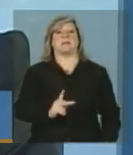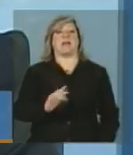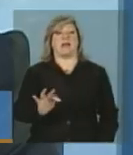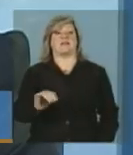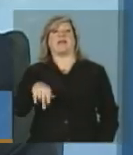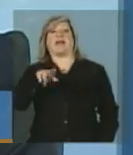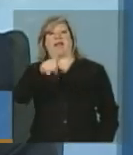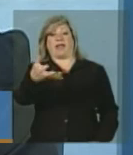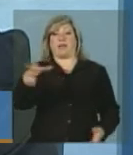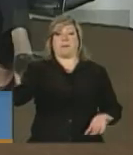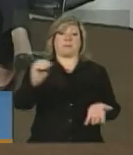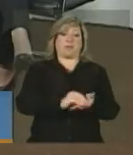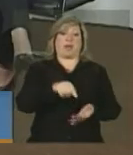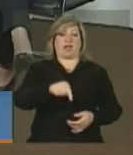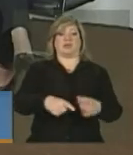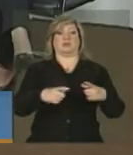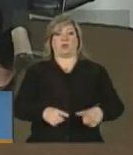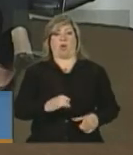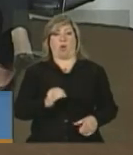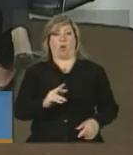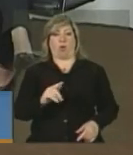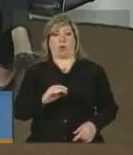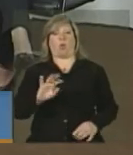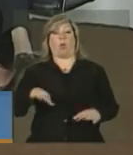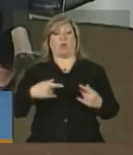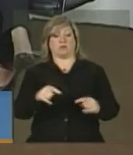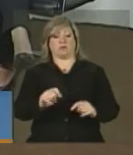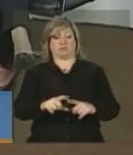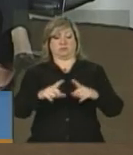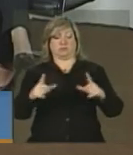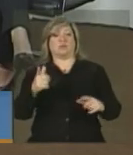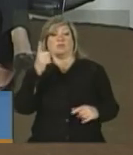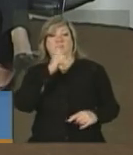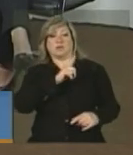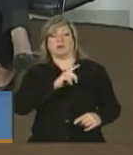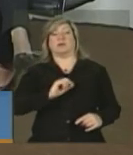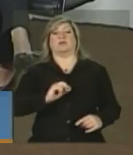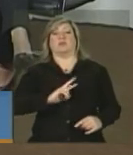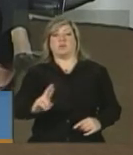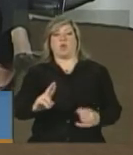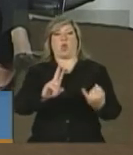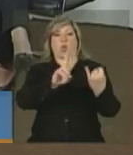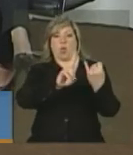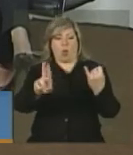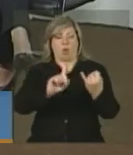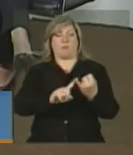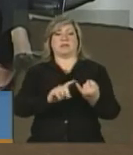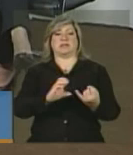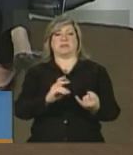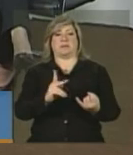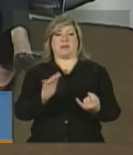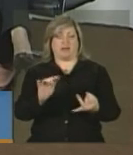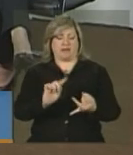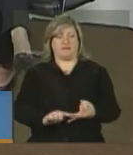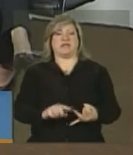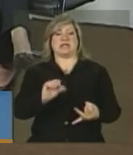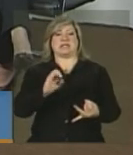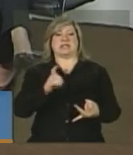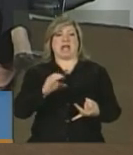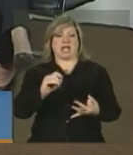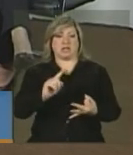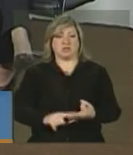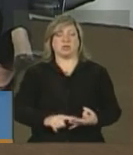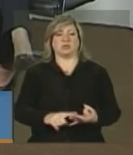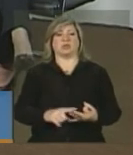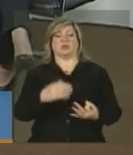vincular a este órgão. Quando o sistema retornar essa pesquisa, vai vir o nome, o CPF, o sexo da pessoa. A